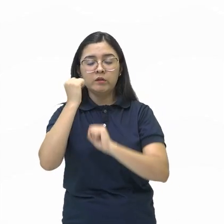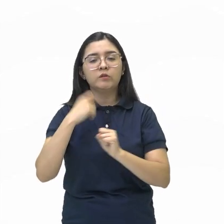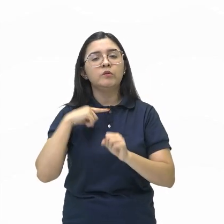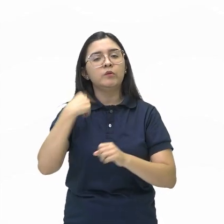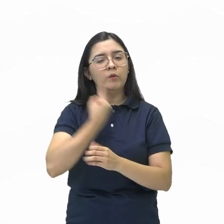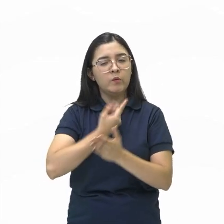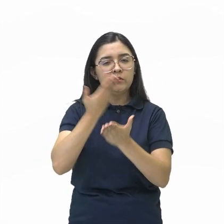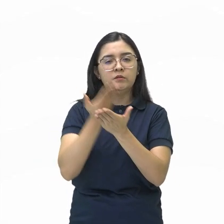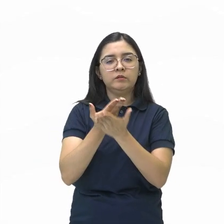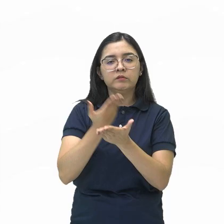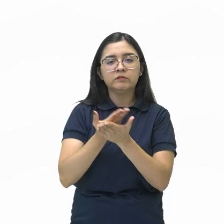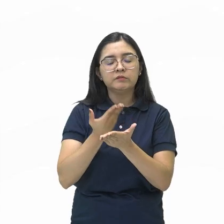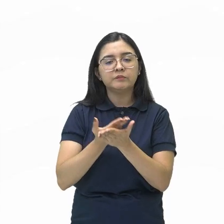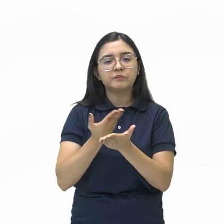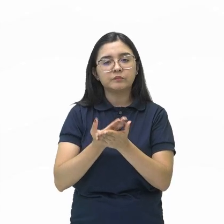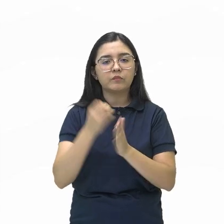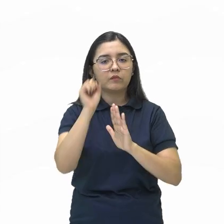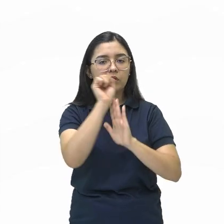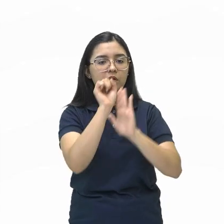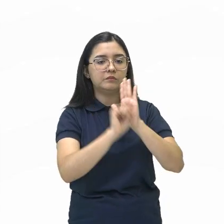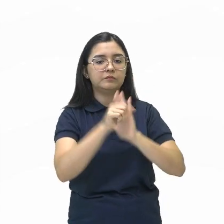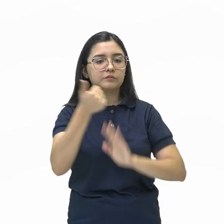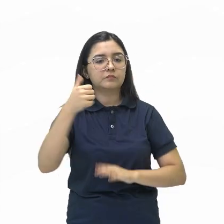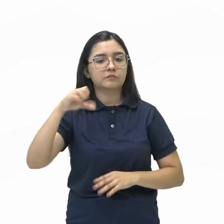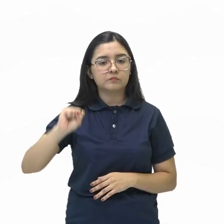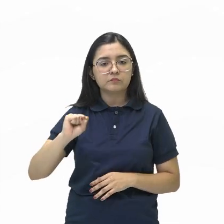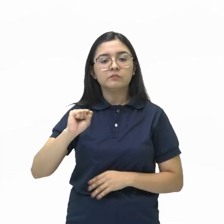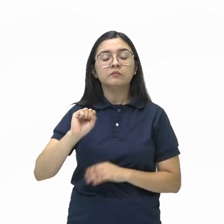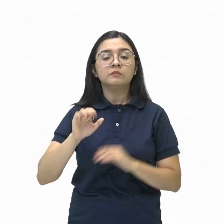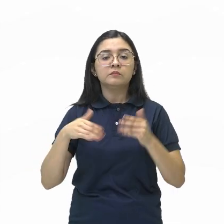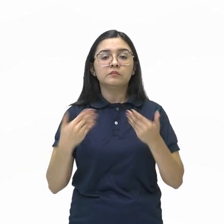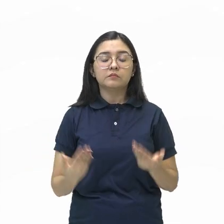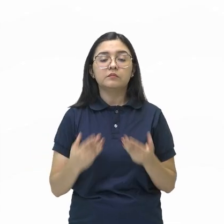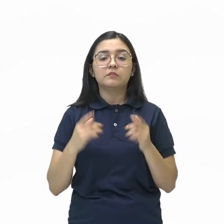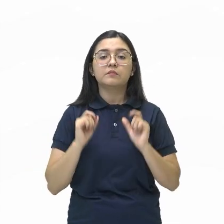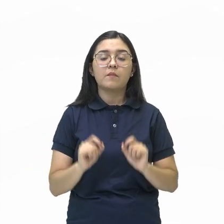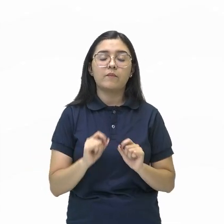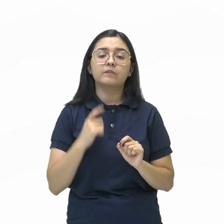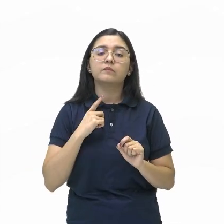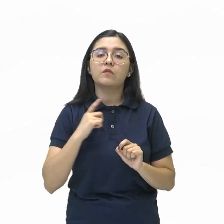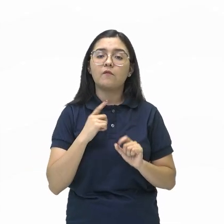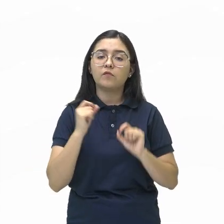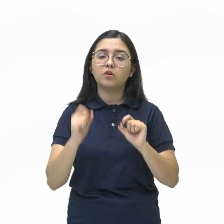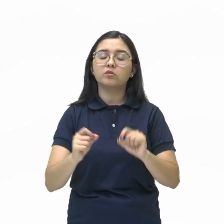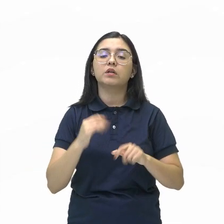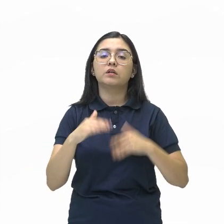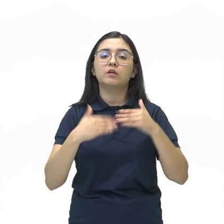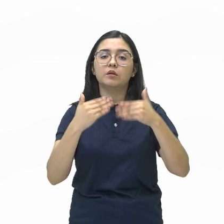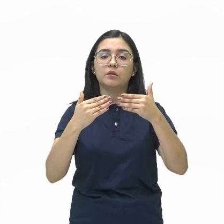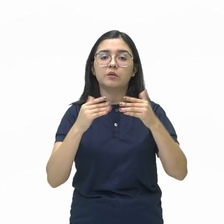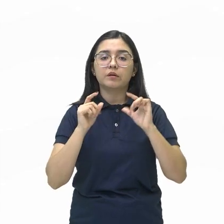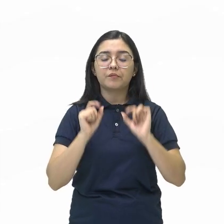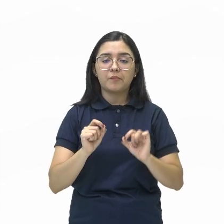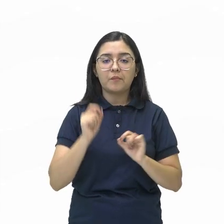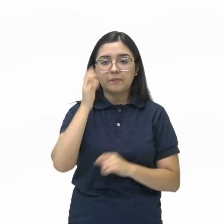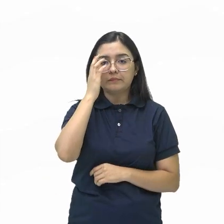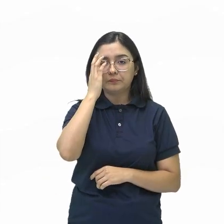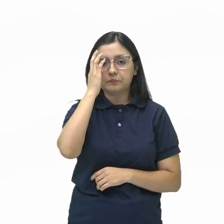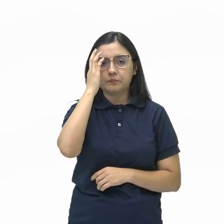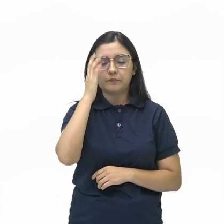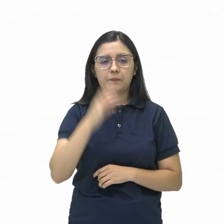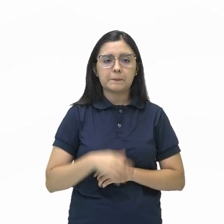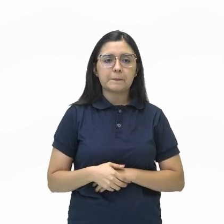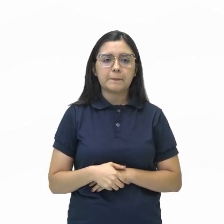estuda, né, no século XVIII. Então, ali foi se formando cada